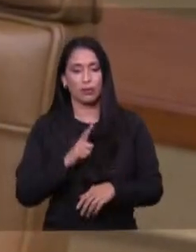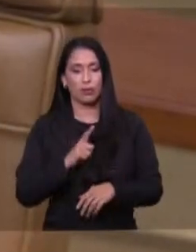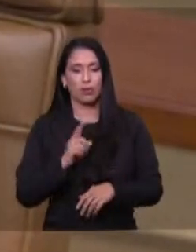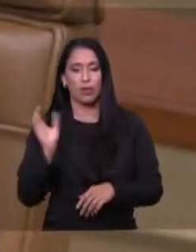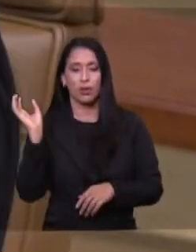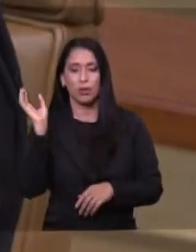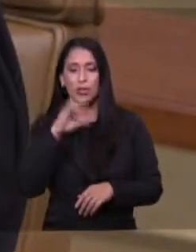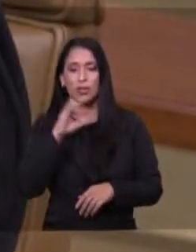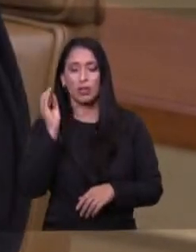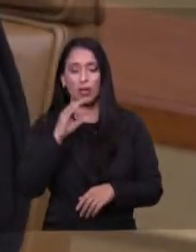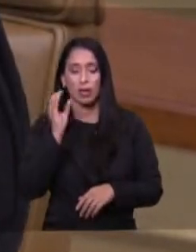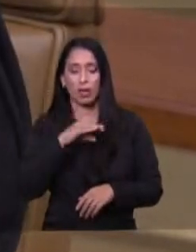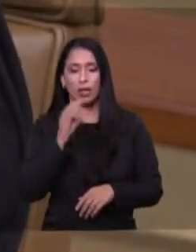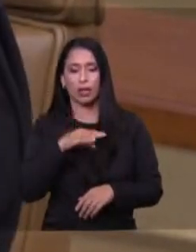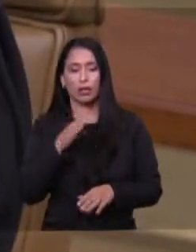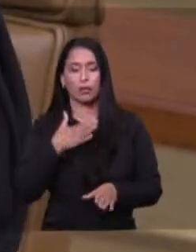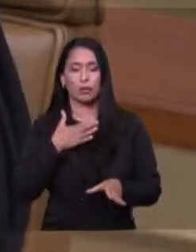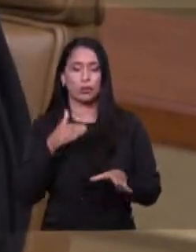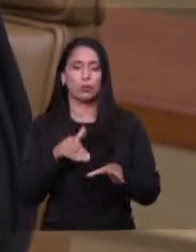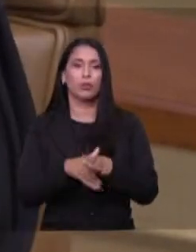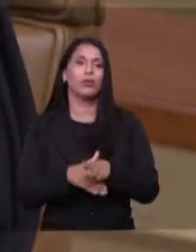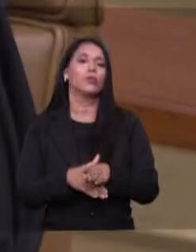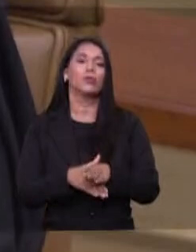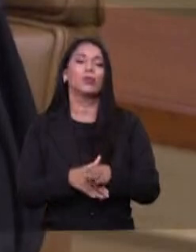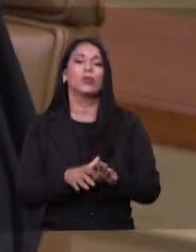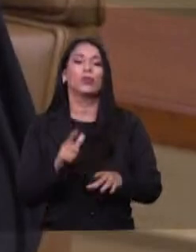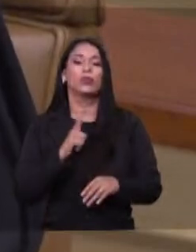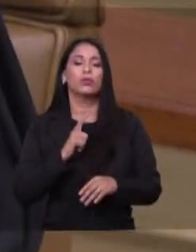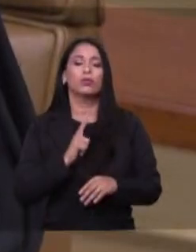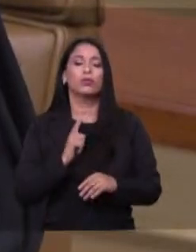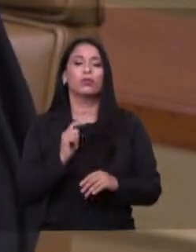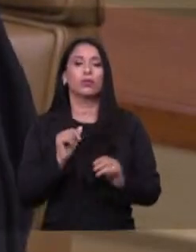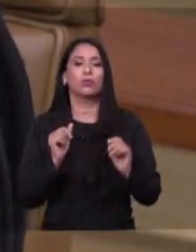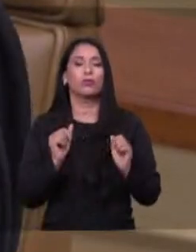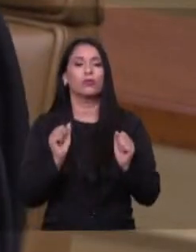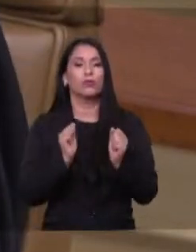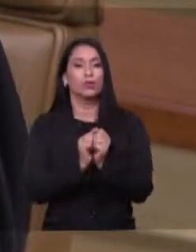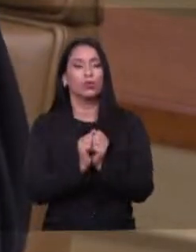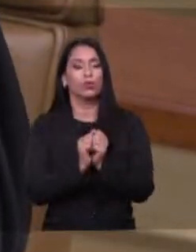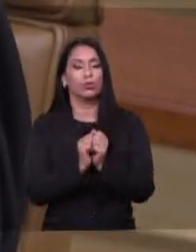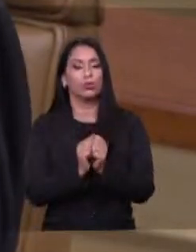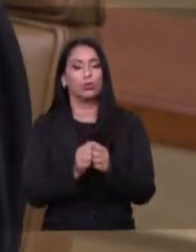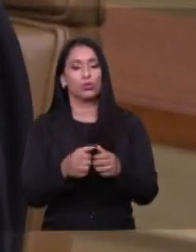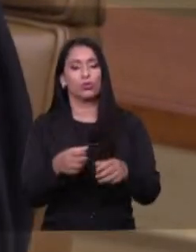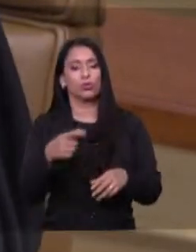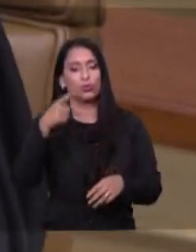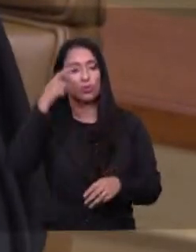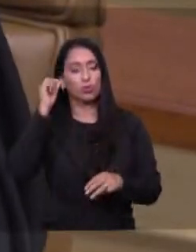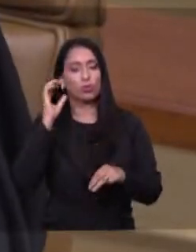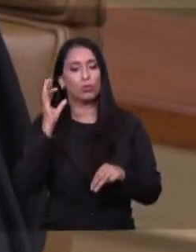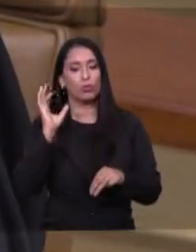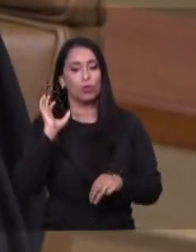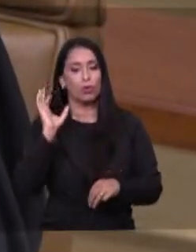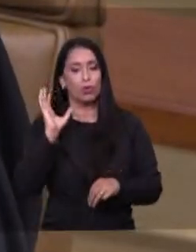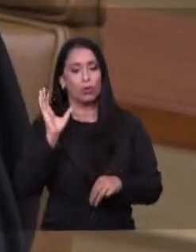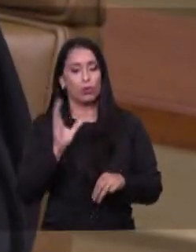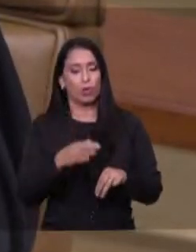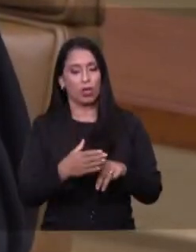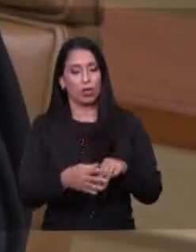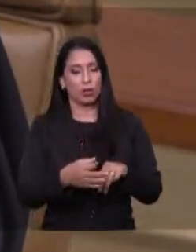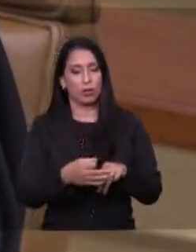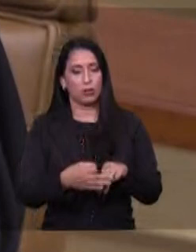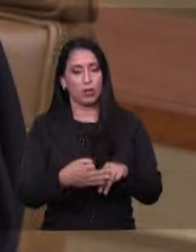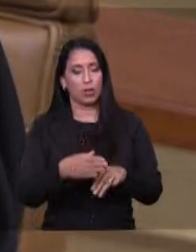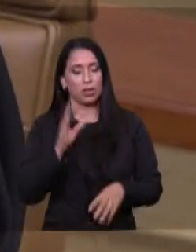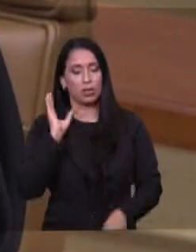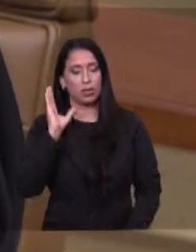gravata vinho estampada. Já adiantando que acompanho a Vossa Excelência, fazendo algumas rápidas